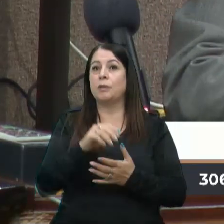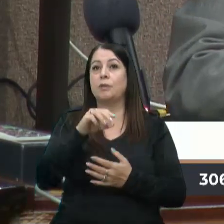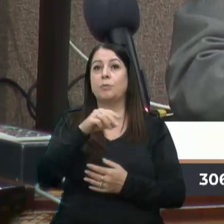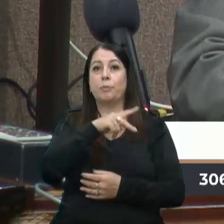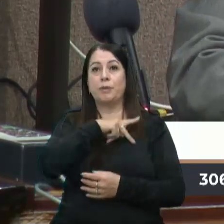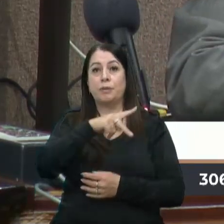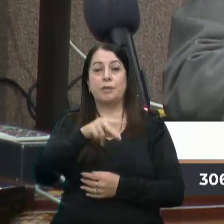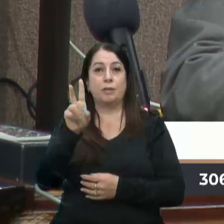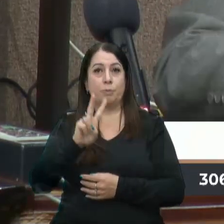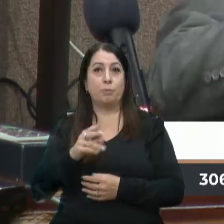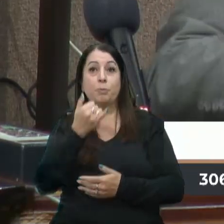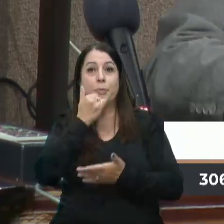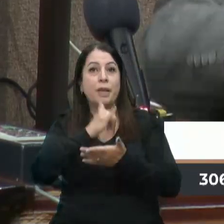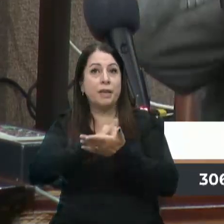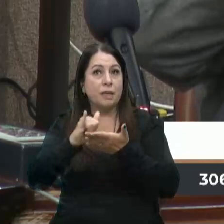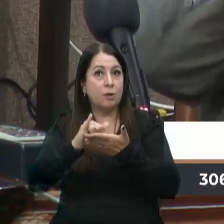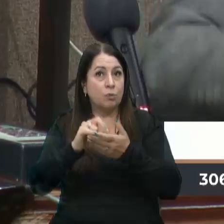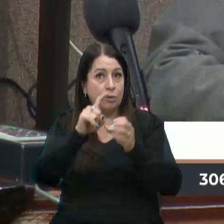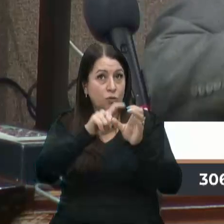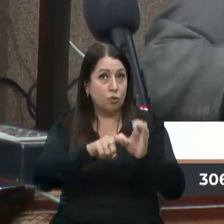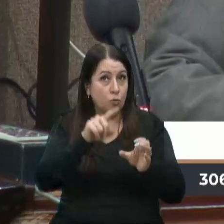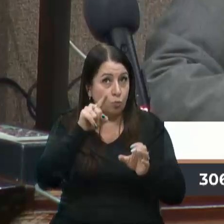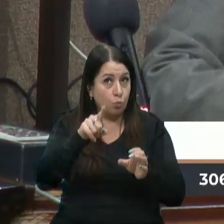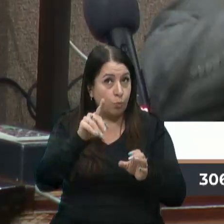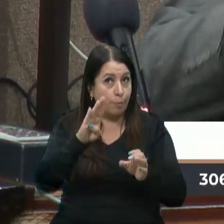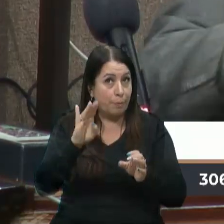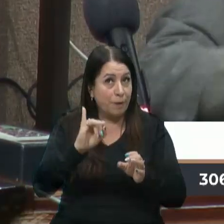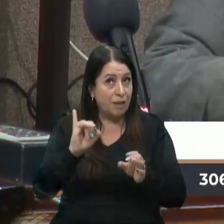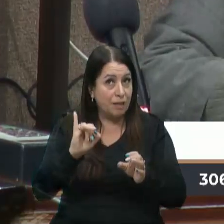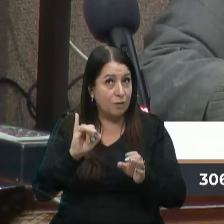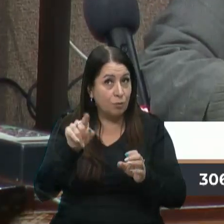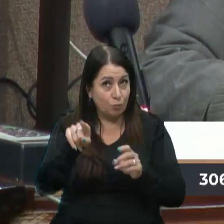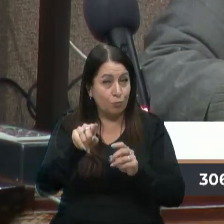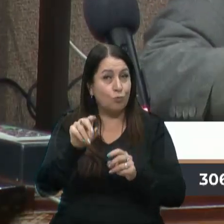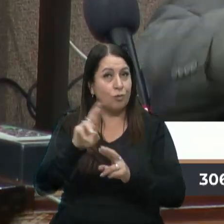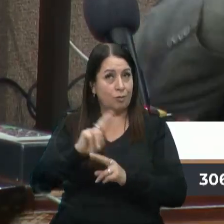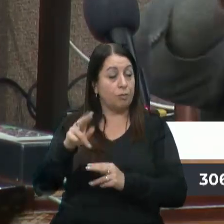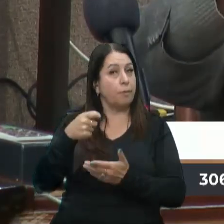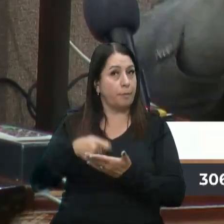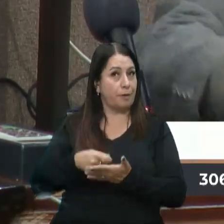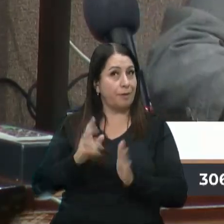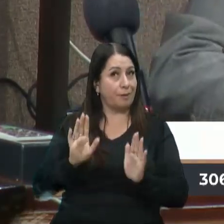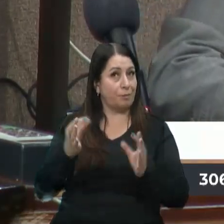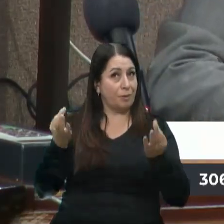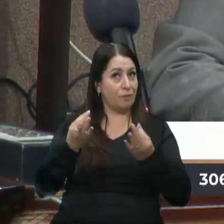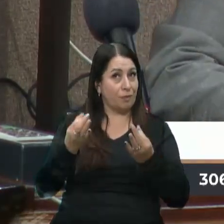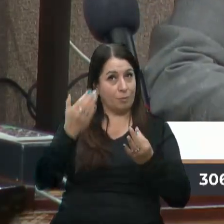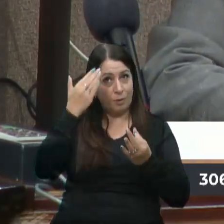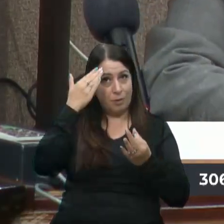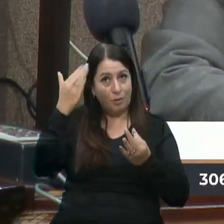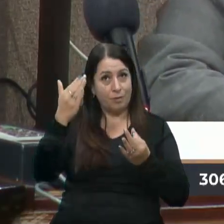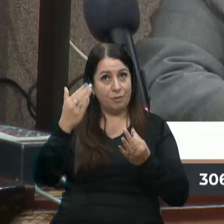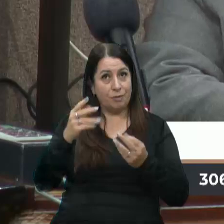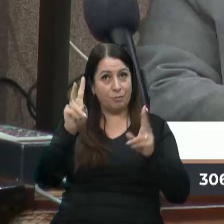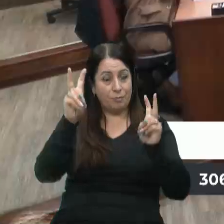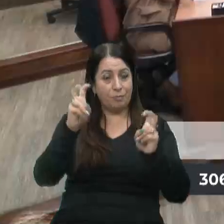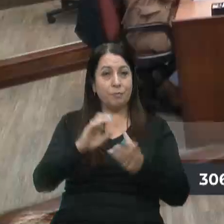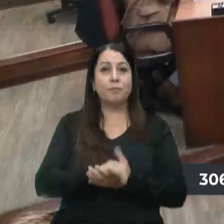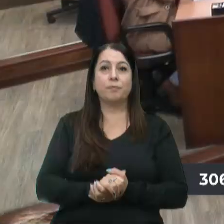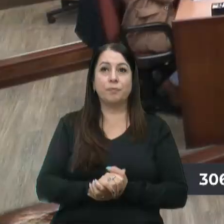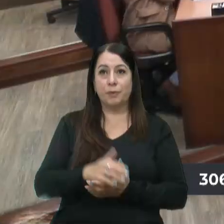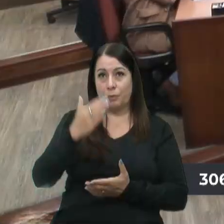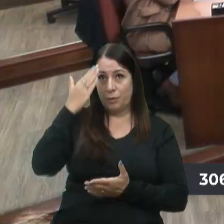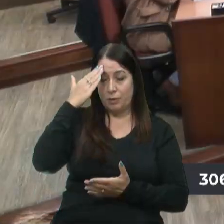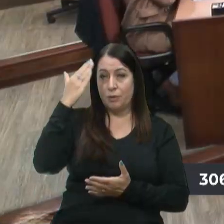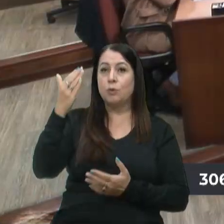não vem aqui pedir perdão dessa dívida de um bilhão de reais tem que pagar perfeito obrigado por ter lembrado do assunto Obrigado